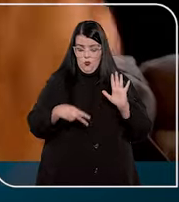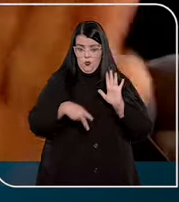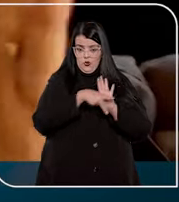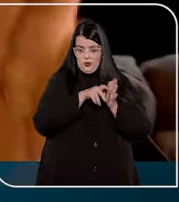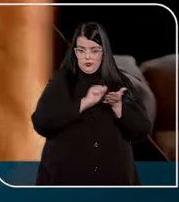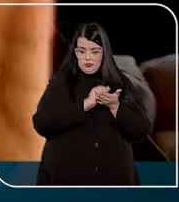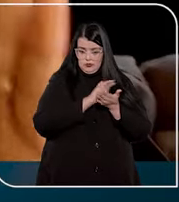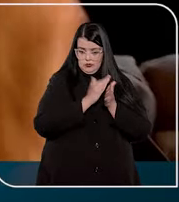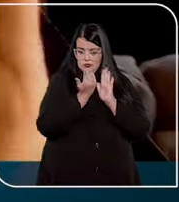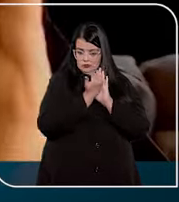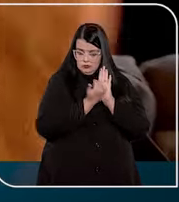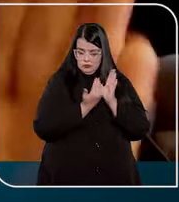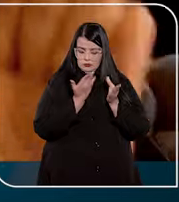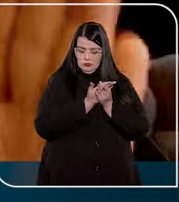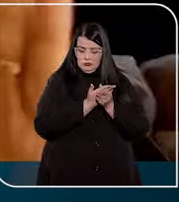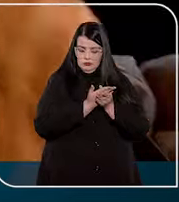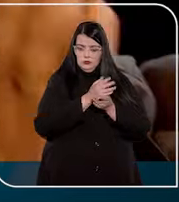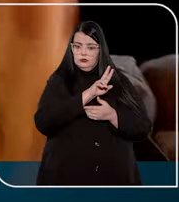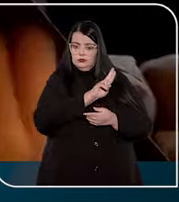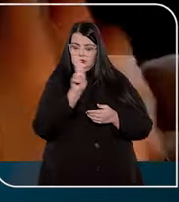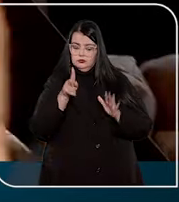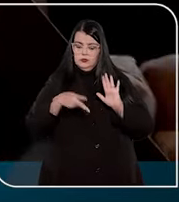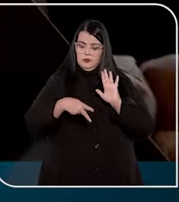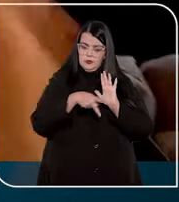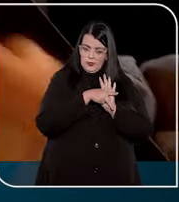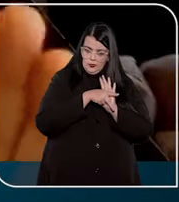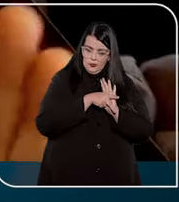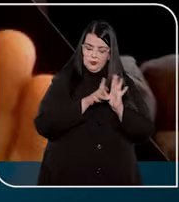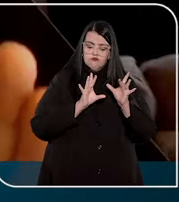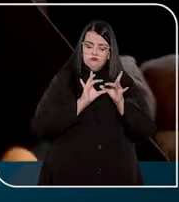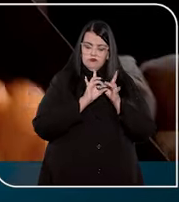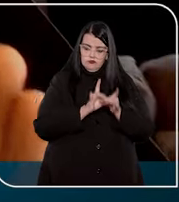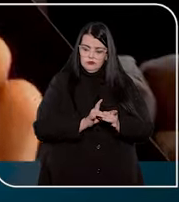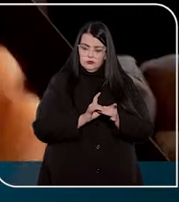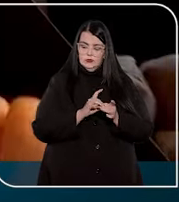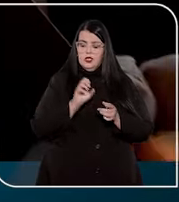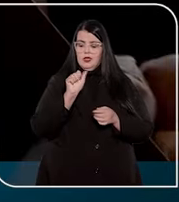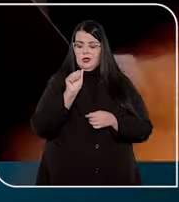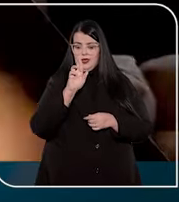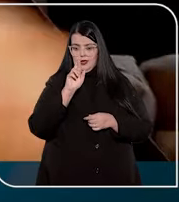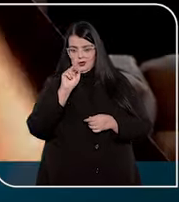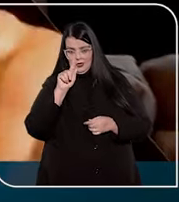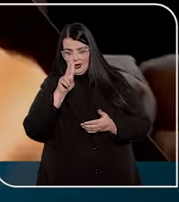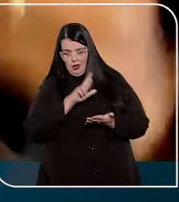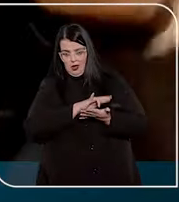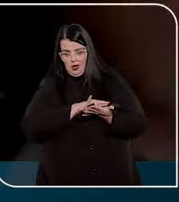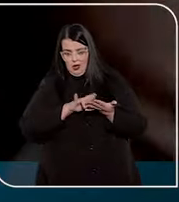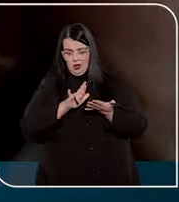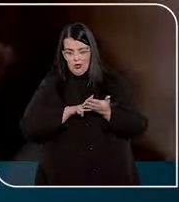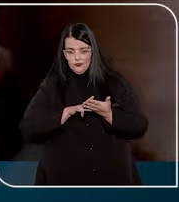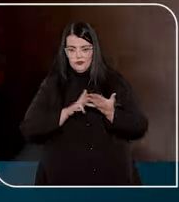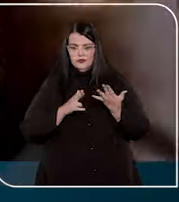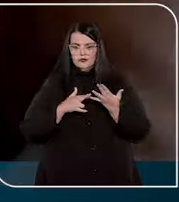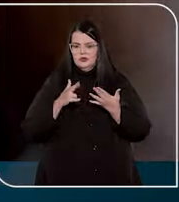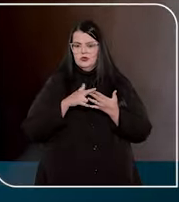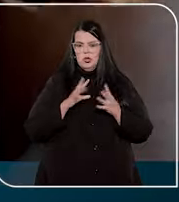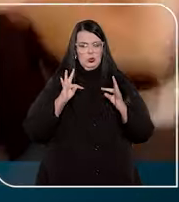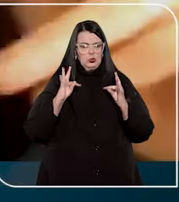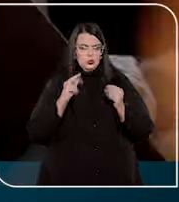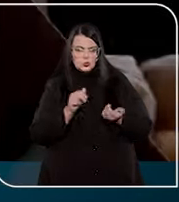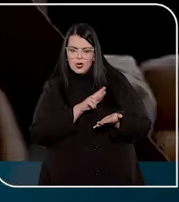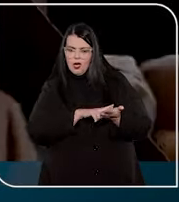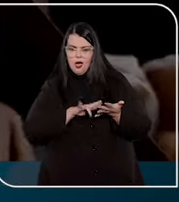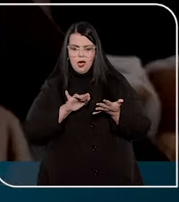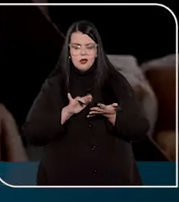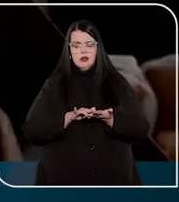autos e tem um nome próprio com nome e sobrenome. É agravo em recurso extraordinário. Não tem essa de, não, é tudo agravo. Aqui